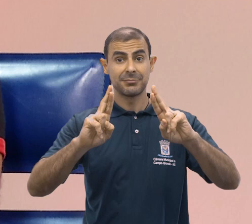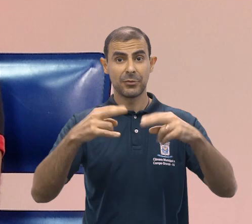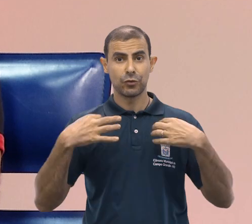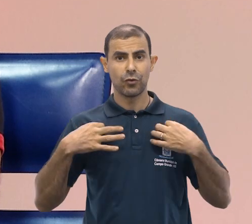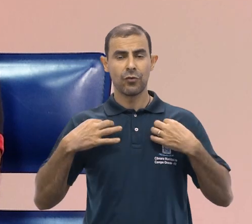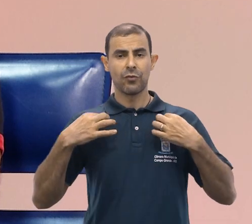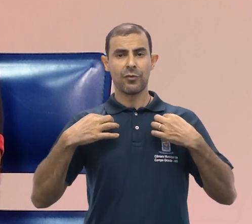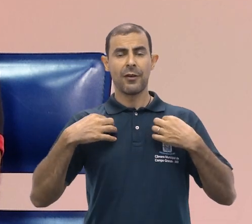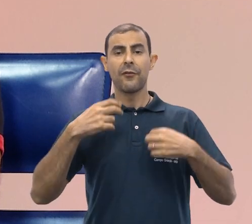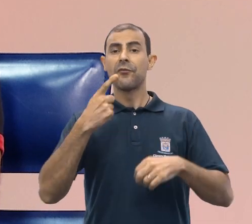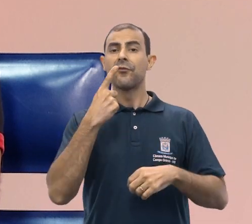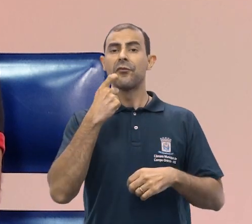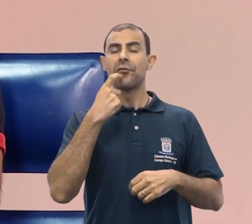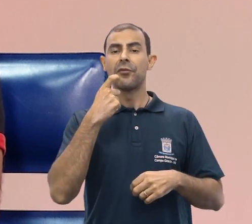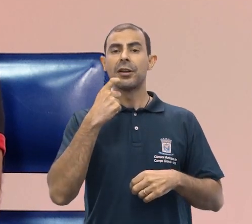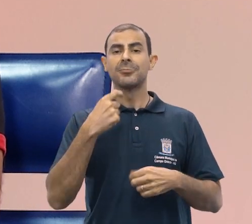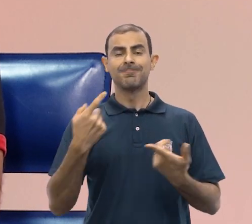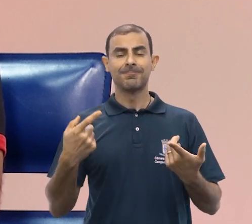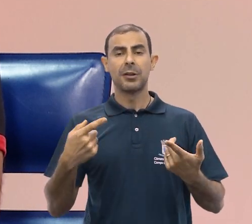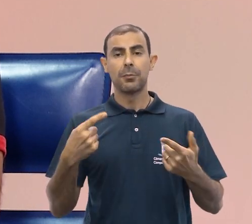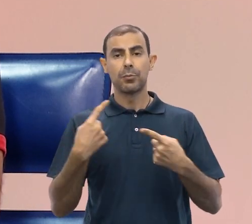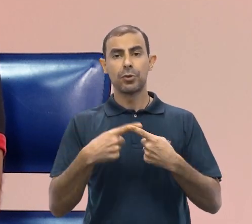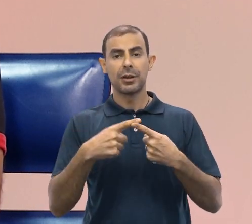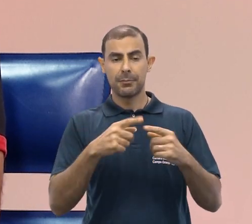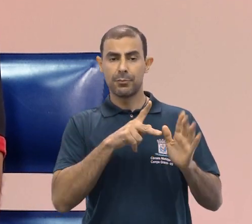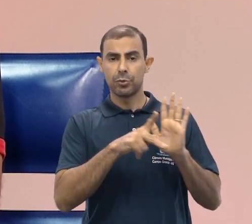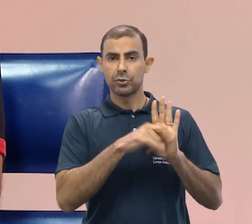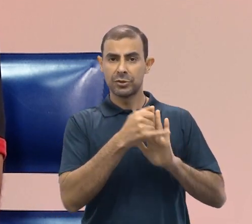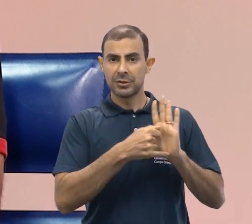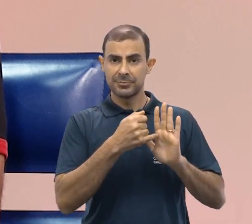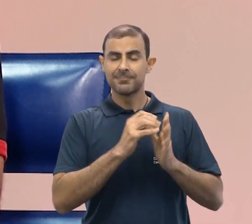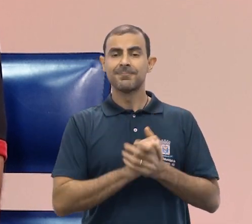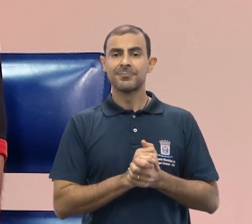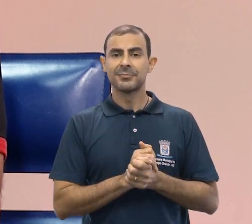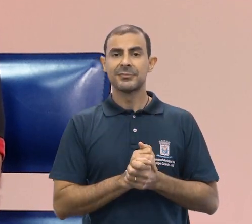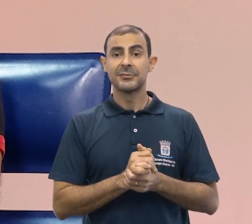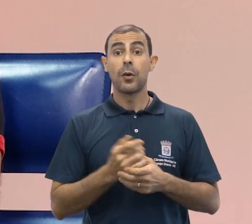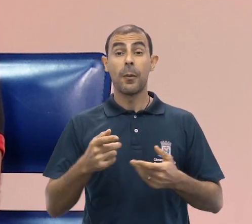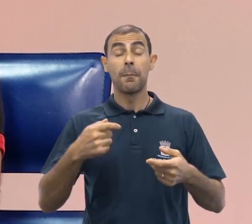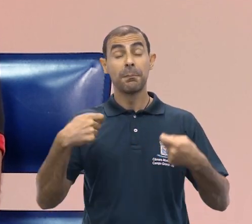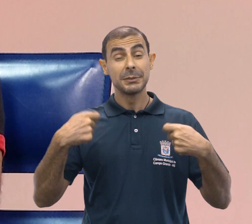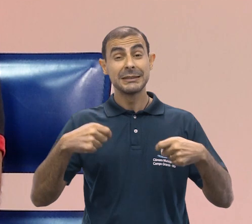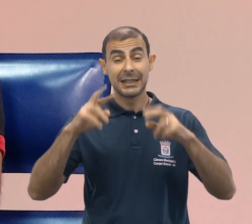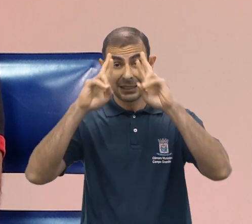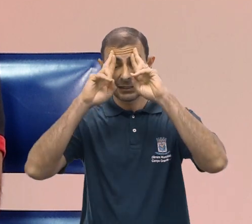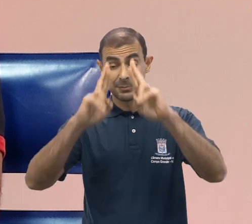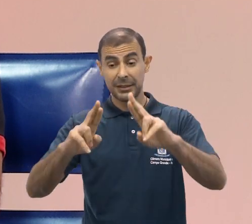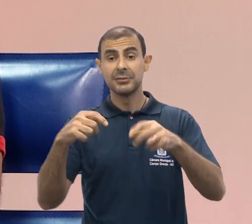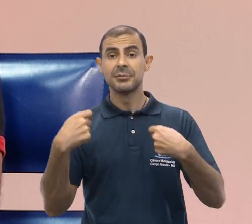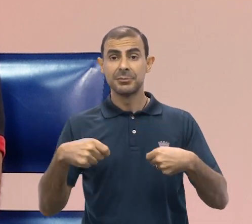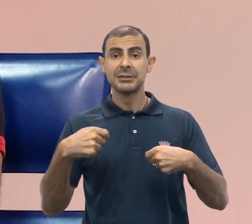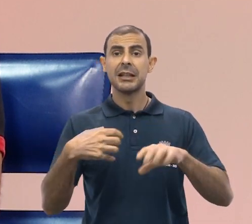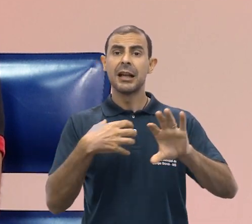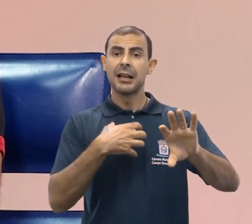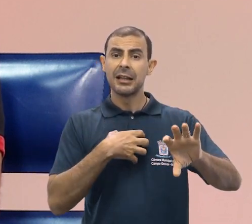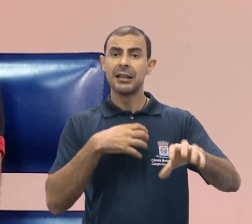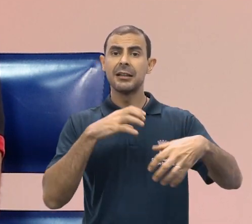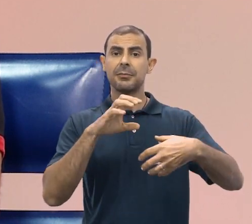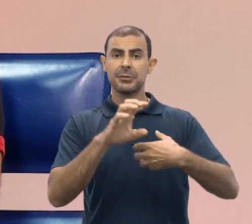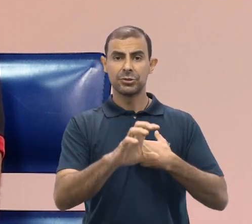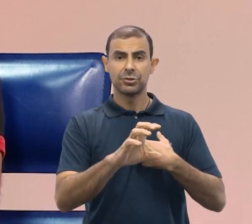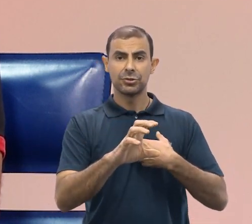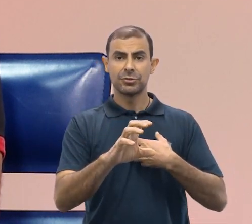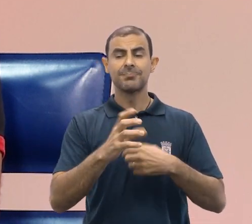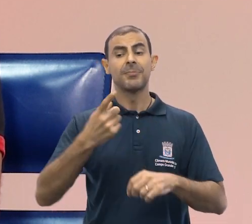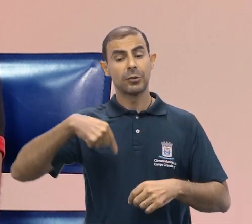projeto nosso Abril a Tulipa Vermelha, essa é a empatia. Tanto é que nós elaboramos um gibizinho para falar algumas orientações para que a